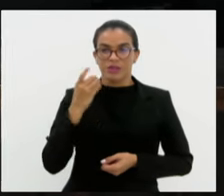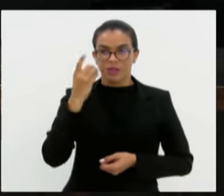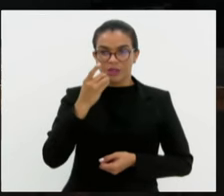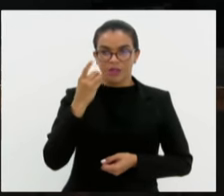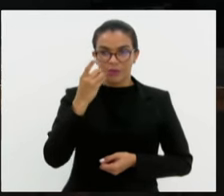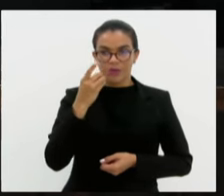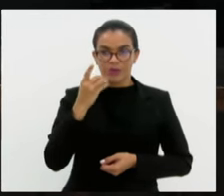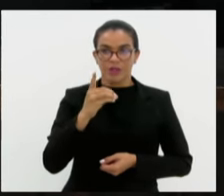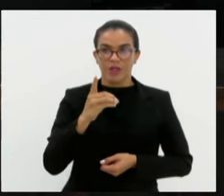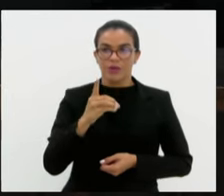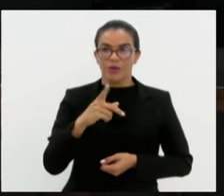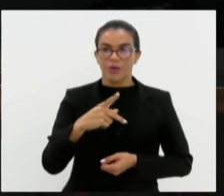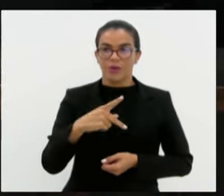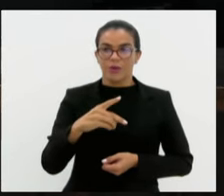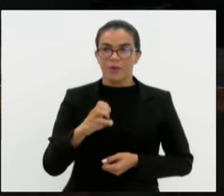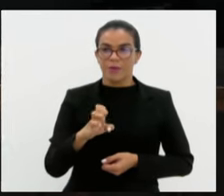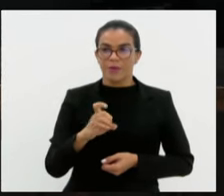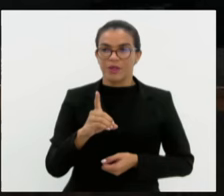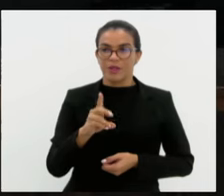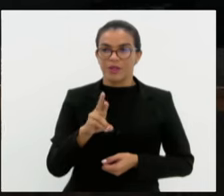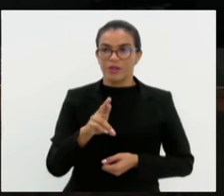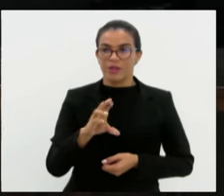Deputado Dr. Pedro Ricardo.